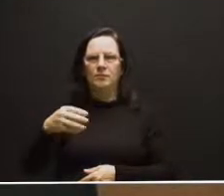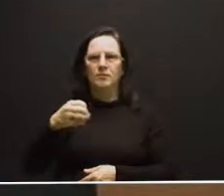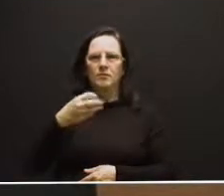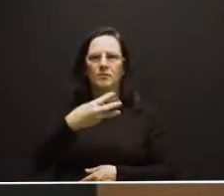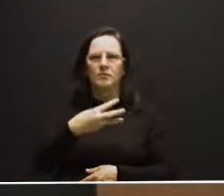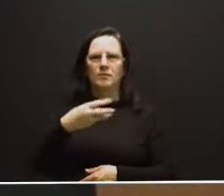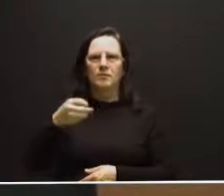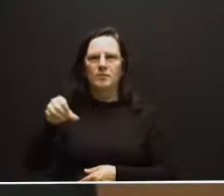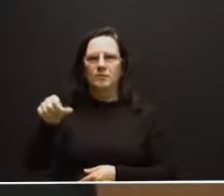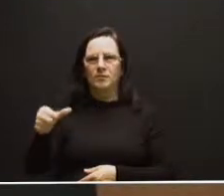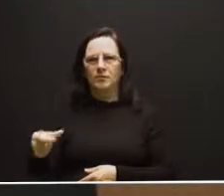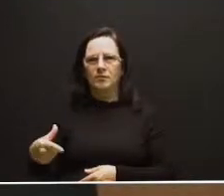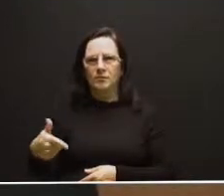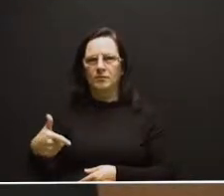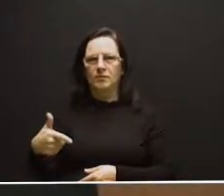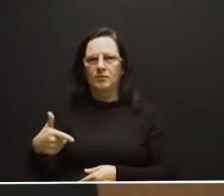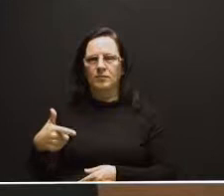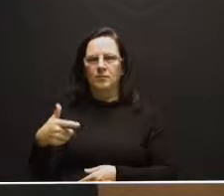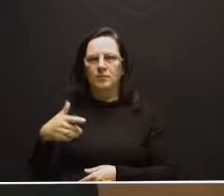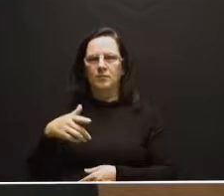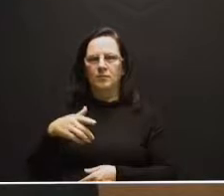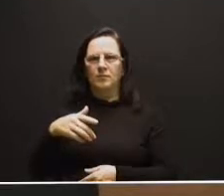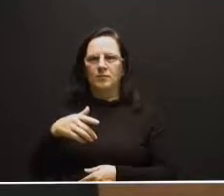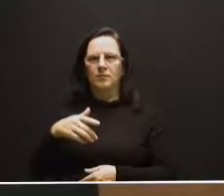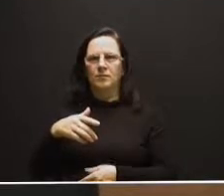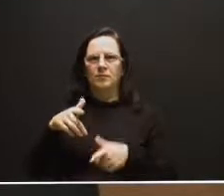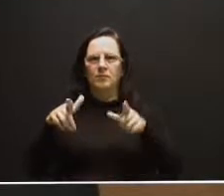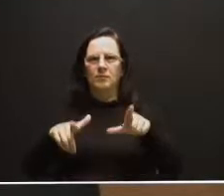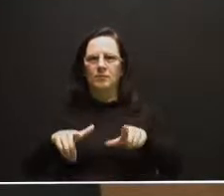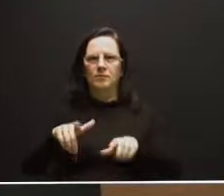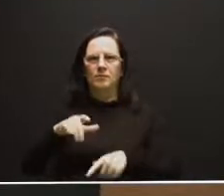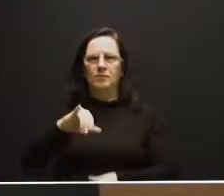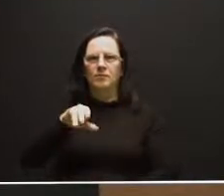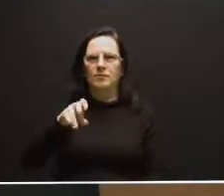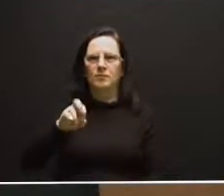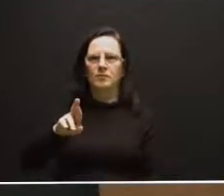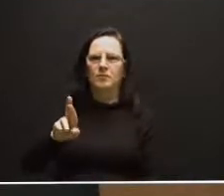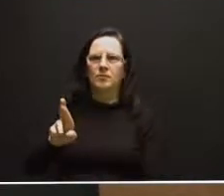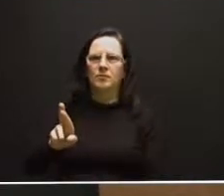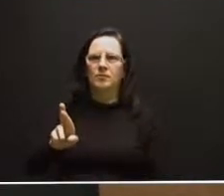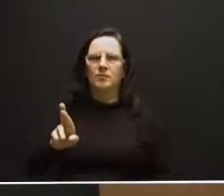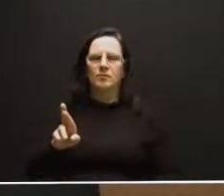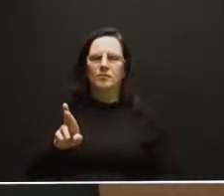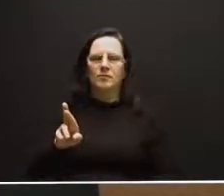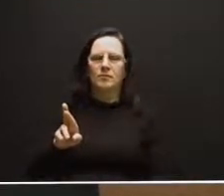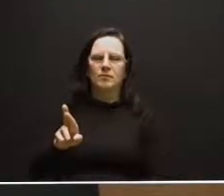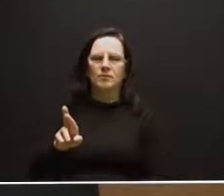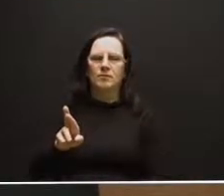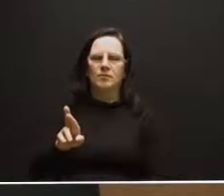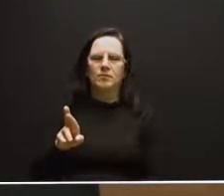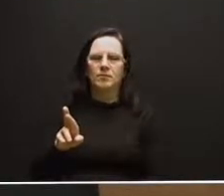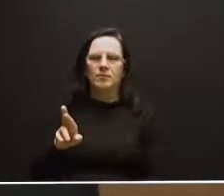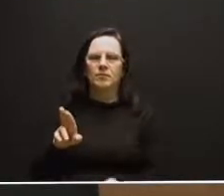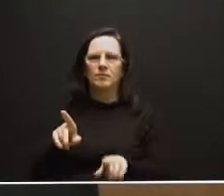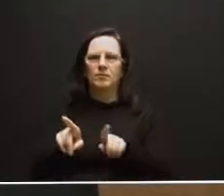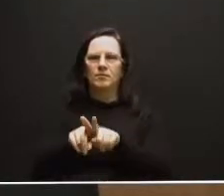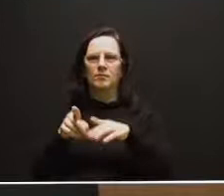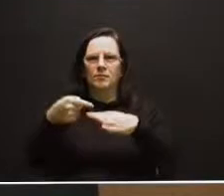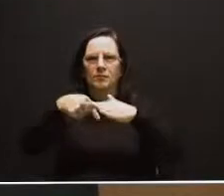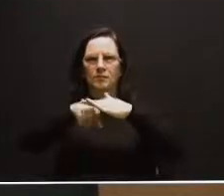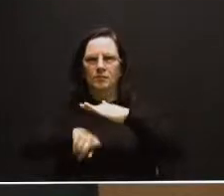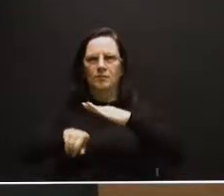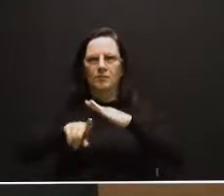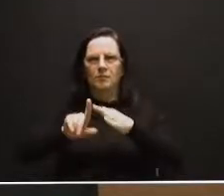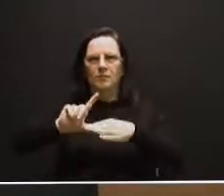392 no jardim real caminho se informa na tampa de bueiro na avenida